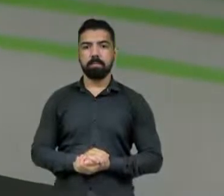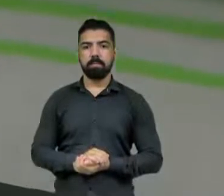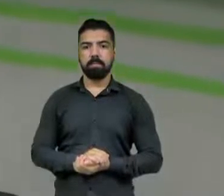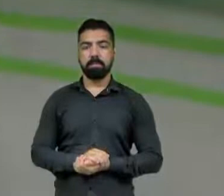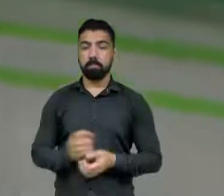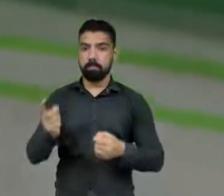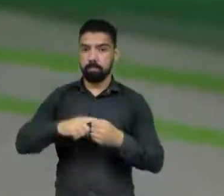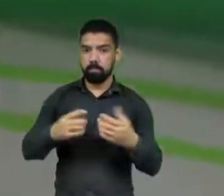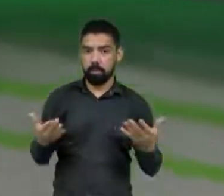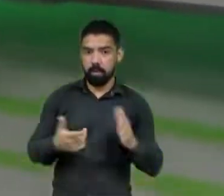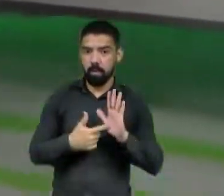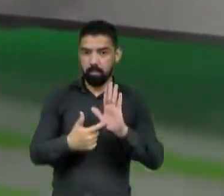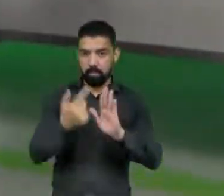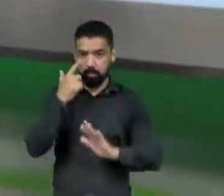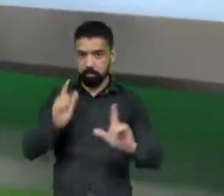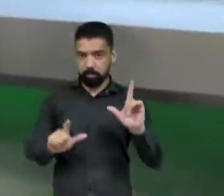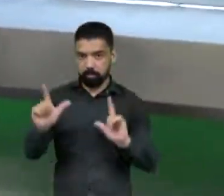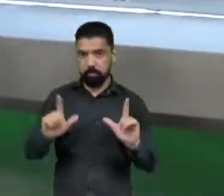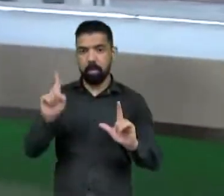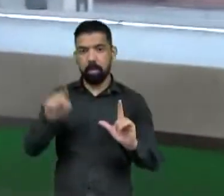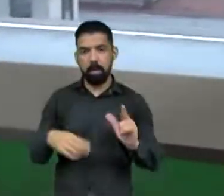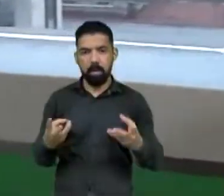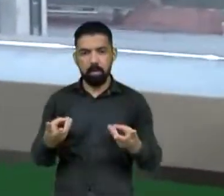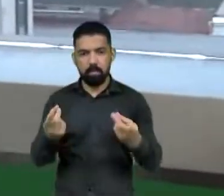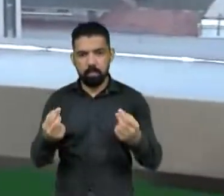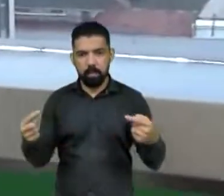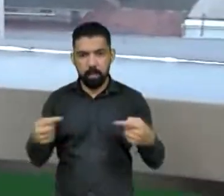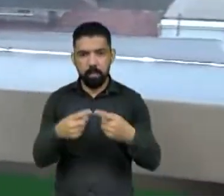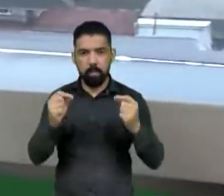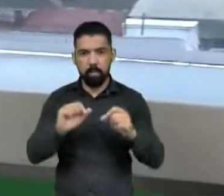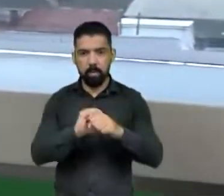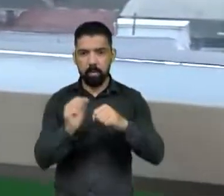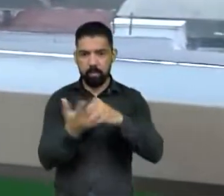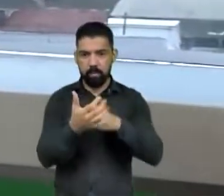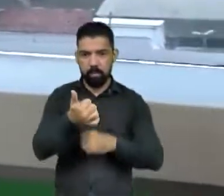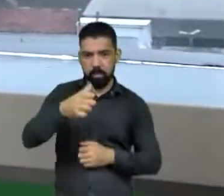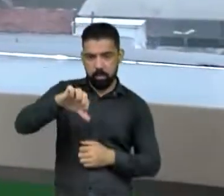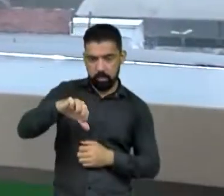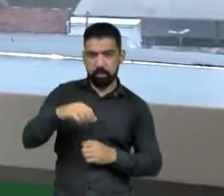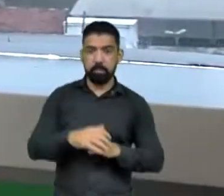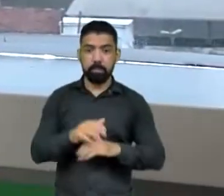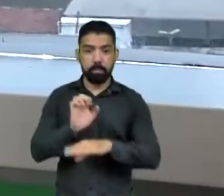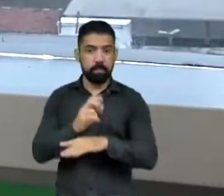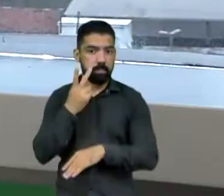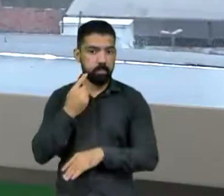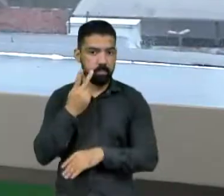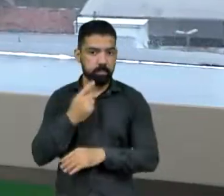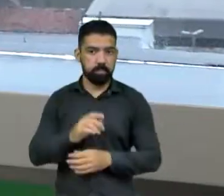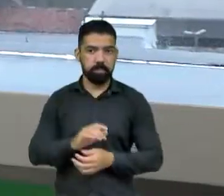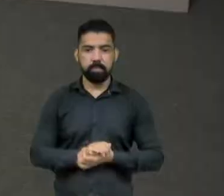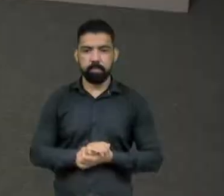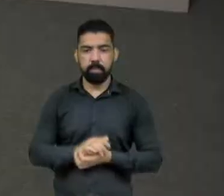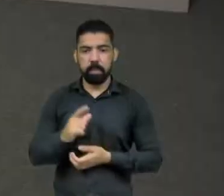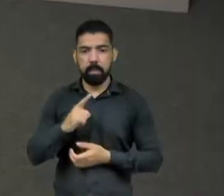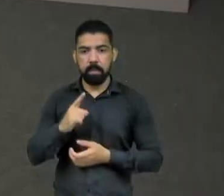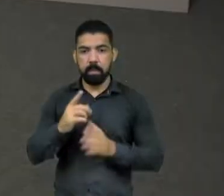Voltamos e vamos mostrar aqui no telão os números atualizados da Covid-19 no Ceará. De acordo com os dados do Sistema IntegraSUS,